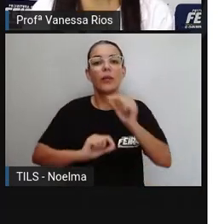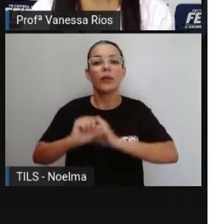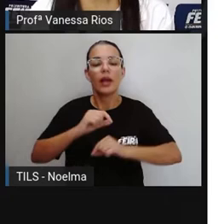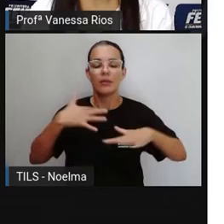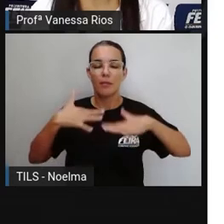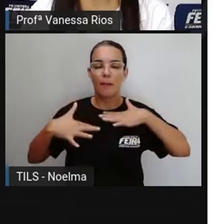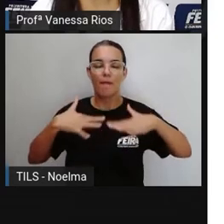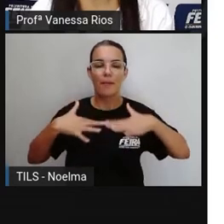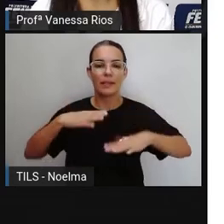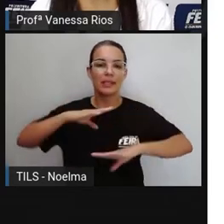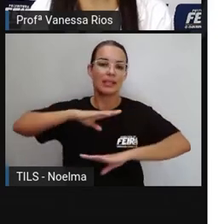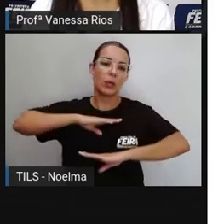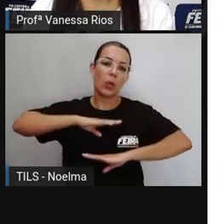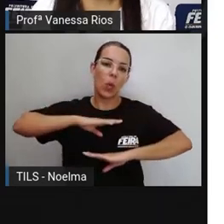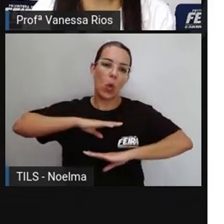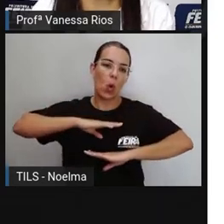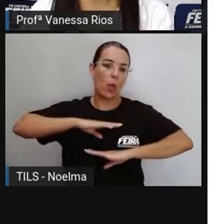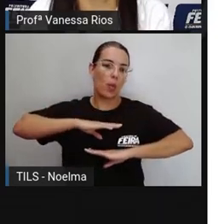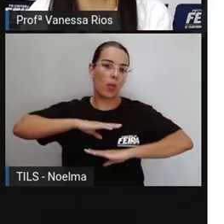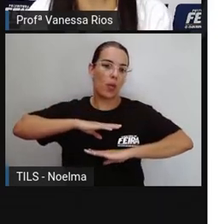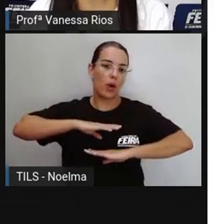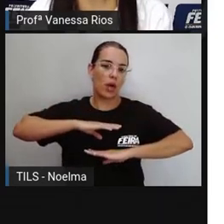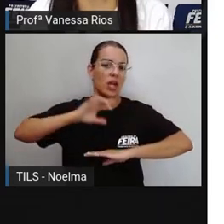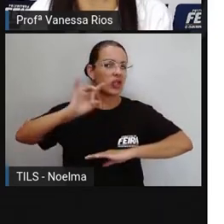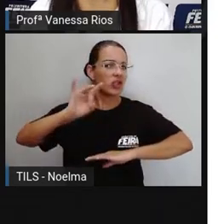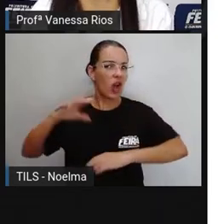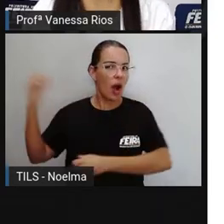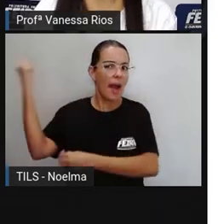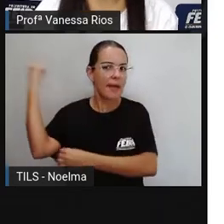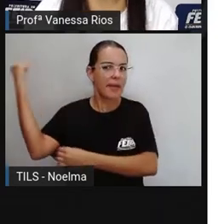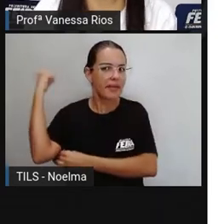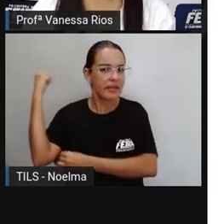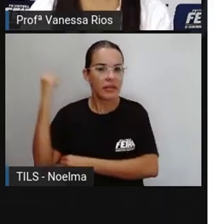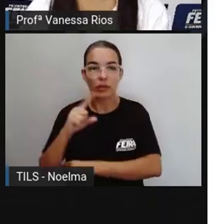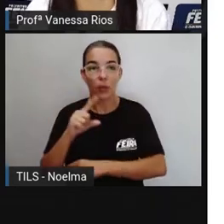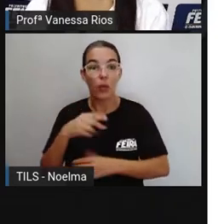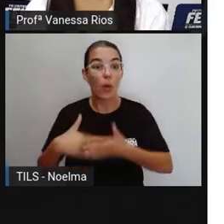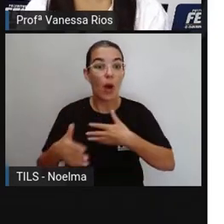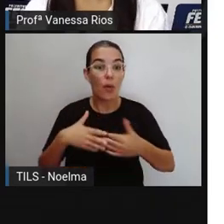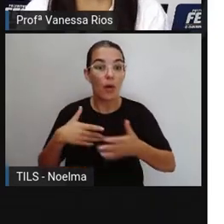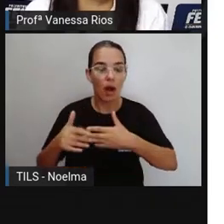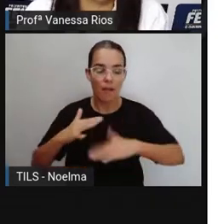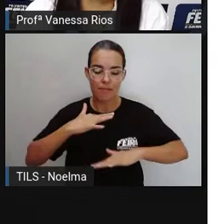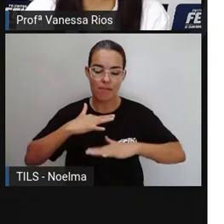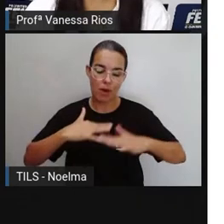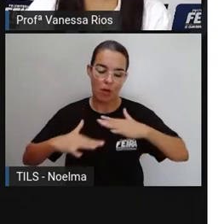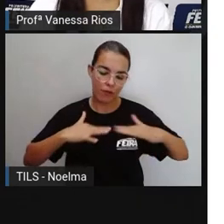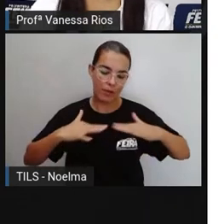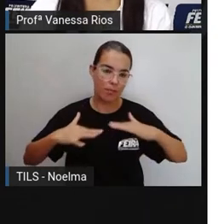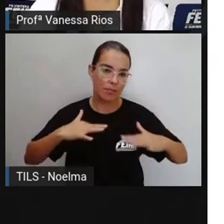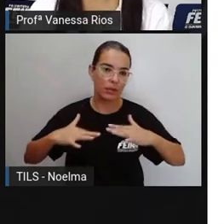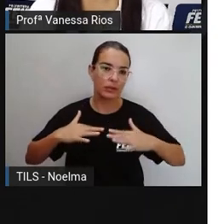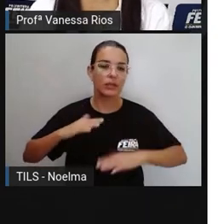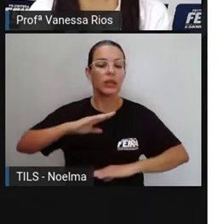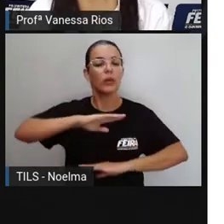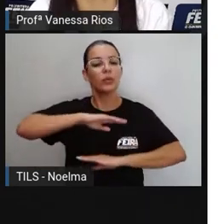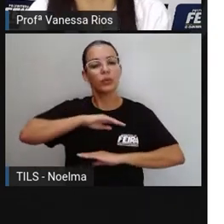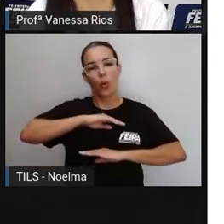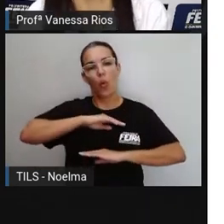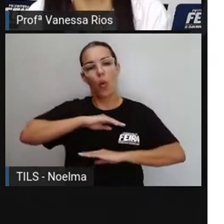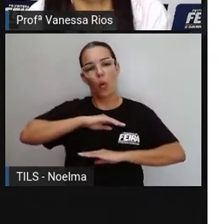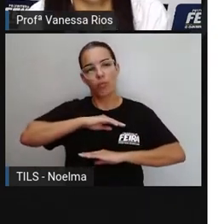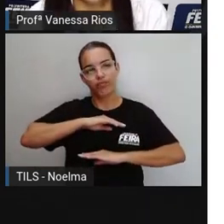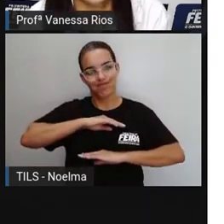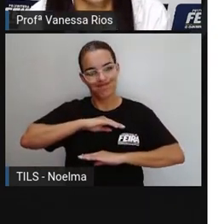né, de praticar, de exercer, de se exercitar em relação a